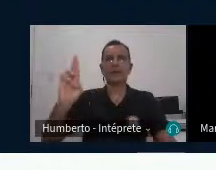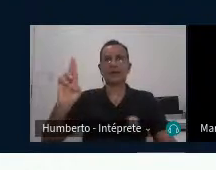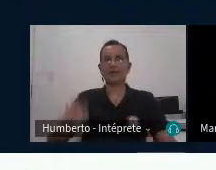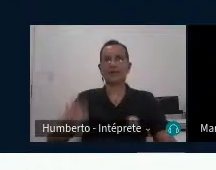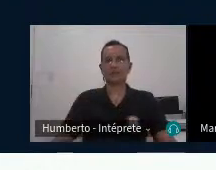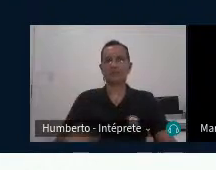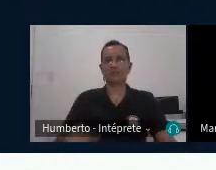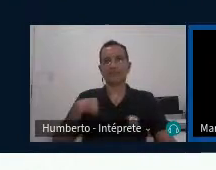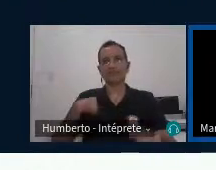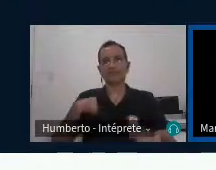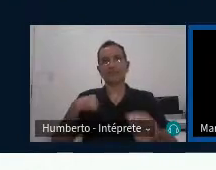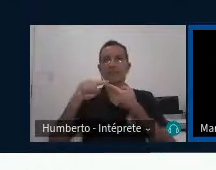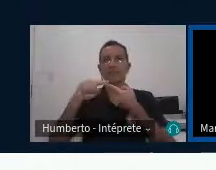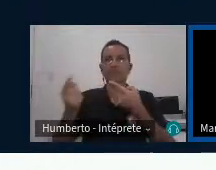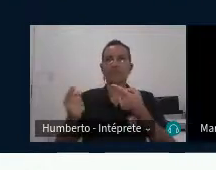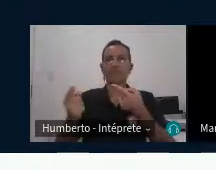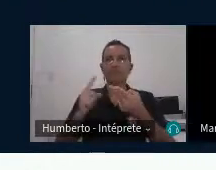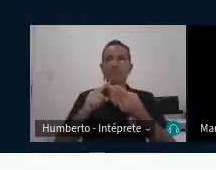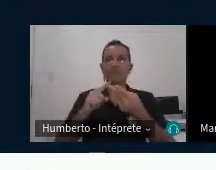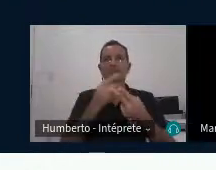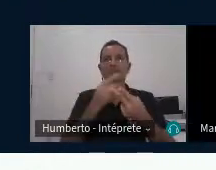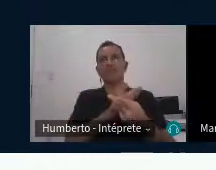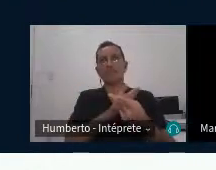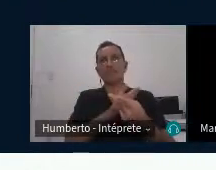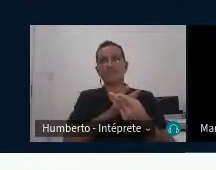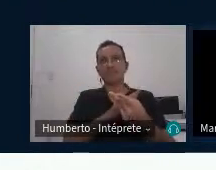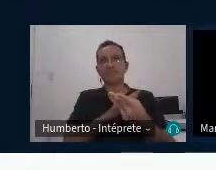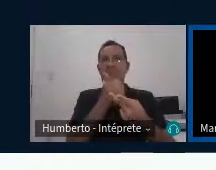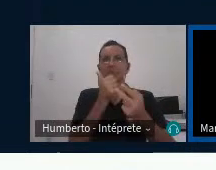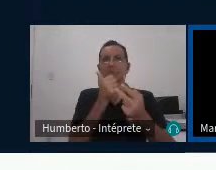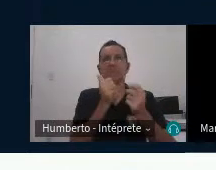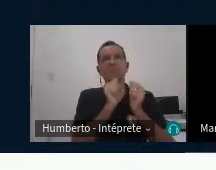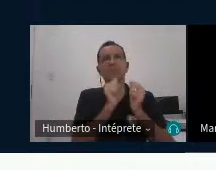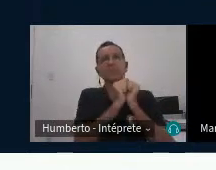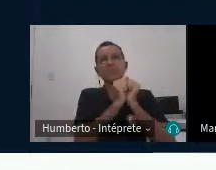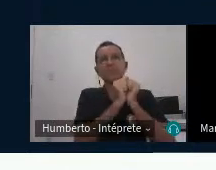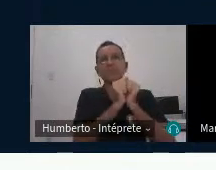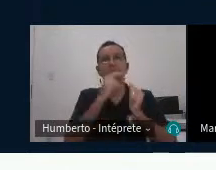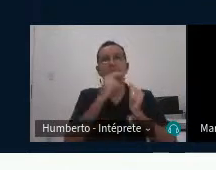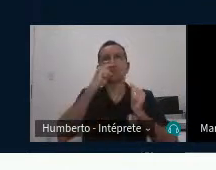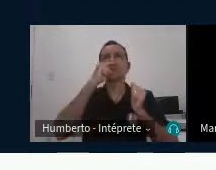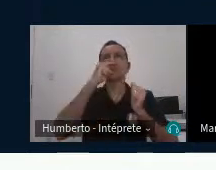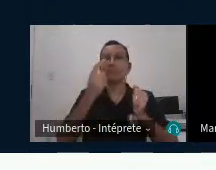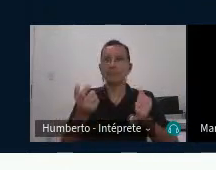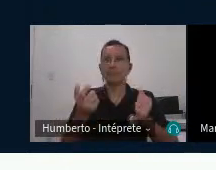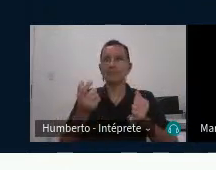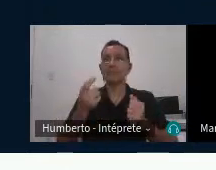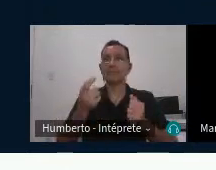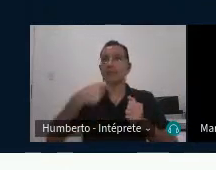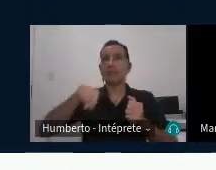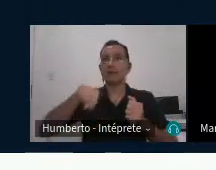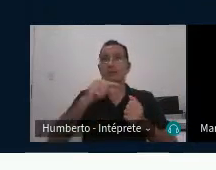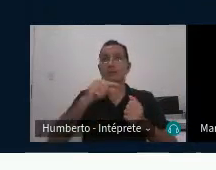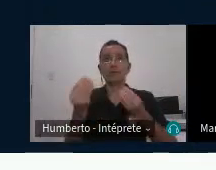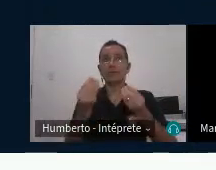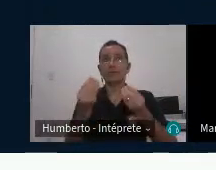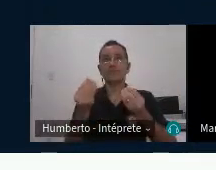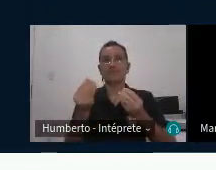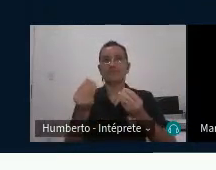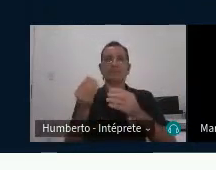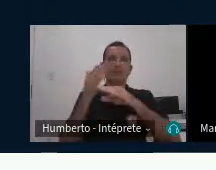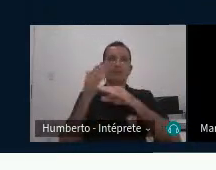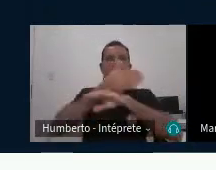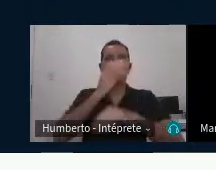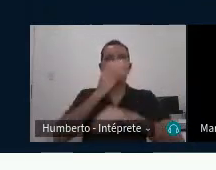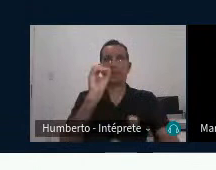e um amigo muito próximo meu. E daí a gente foi para o BR e a gente tinha o